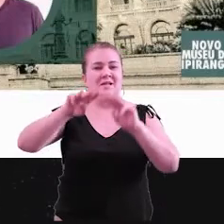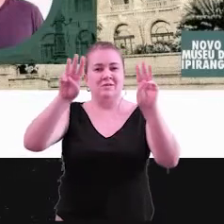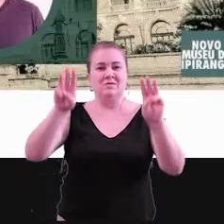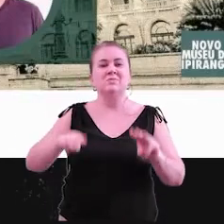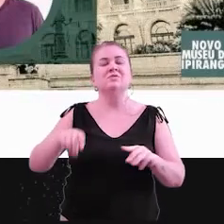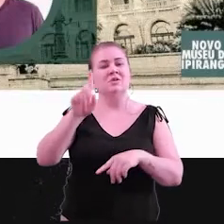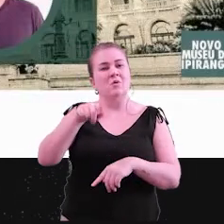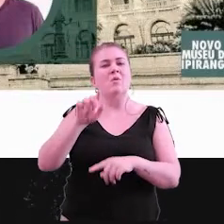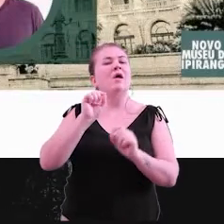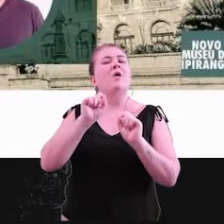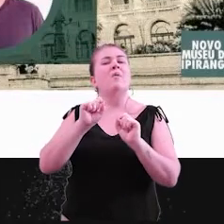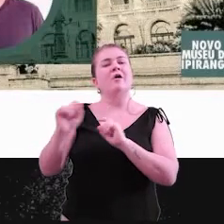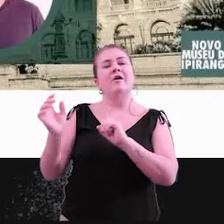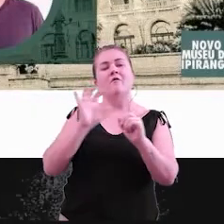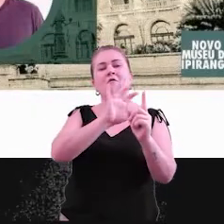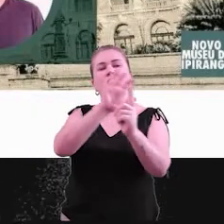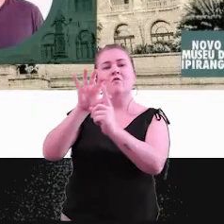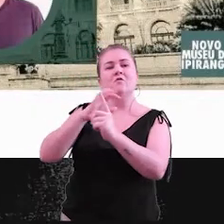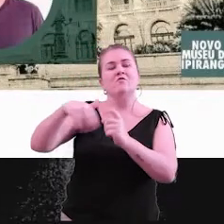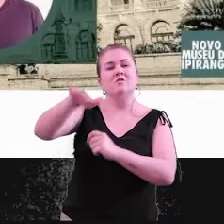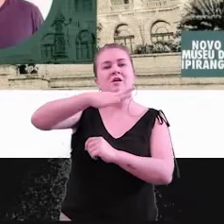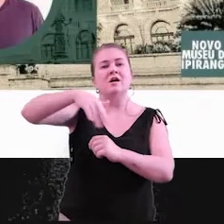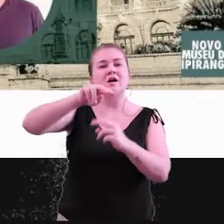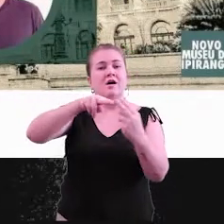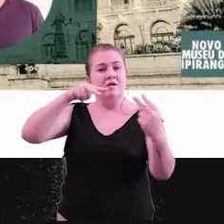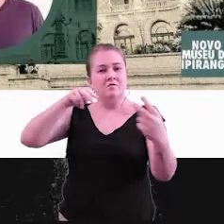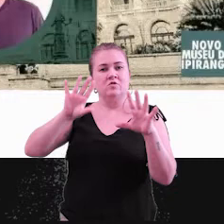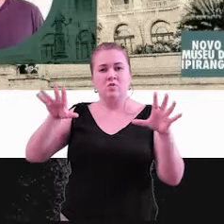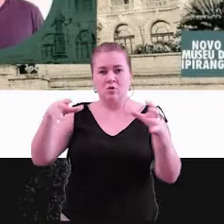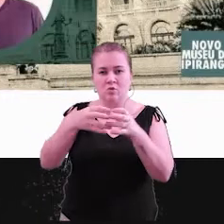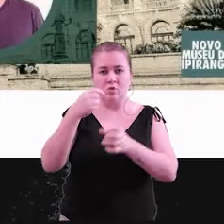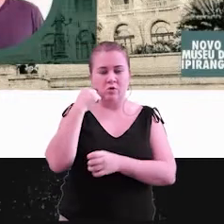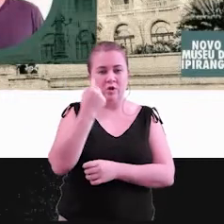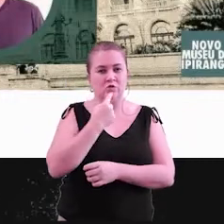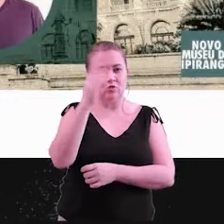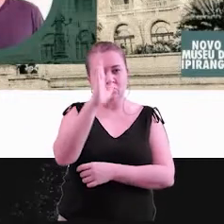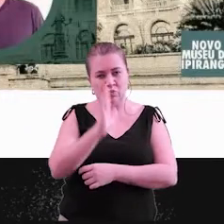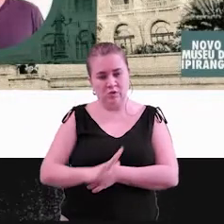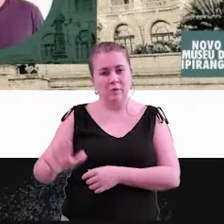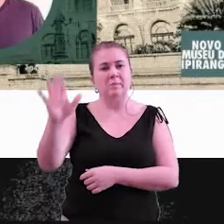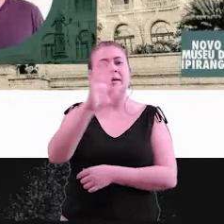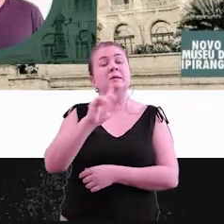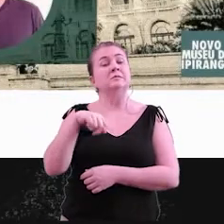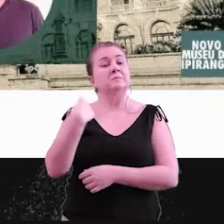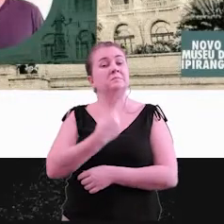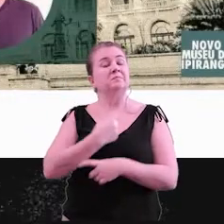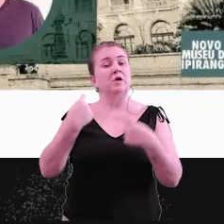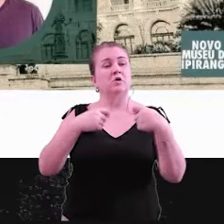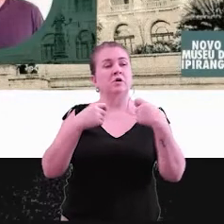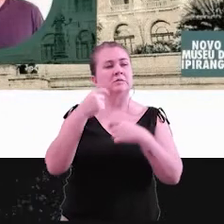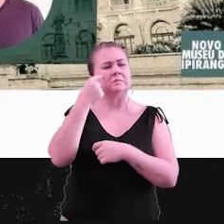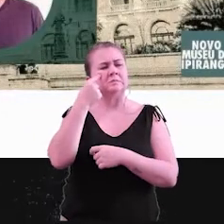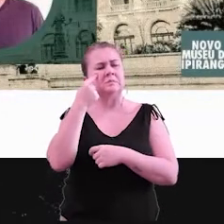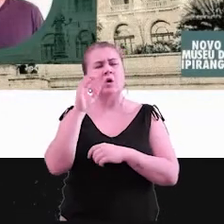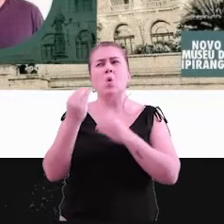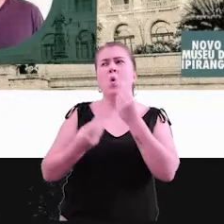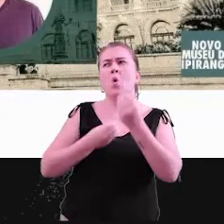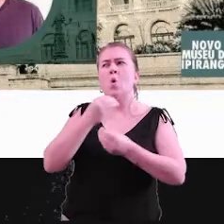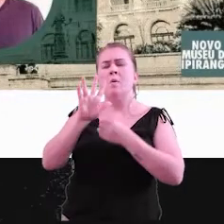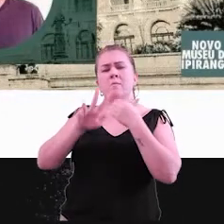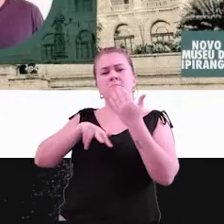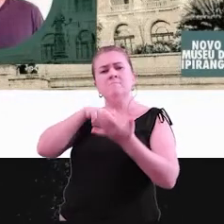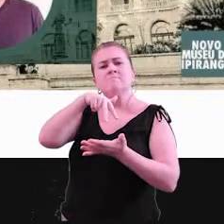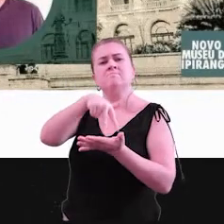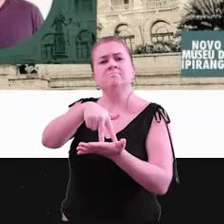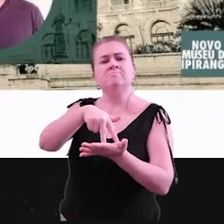influencer atualmente da comunidade surda. Então, temos que pensar no protagonismo dessas